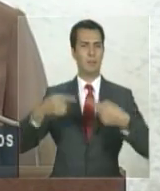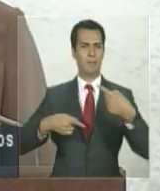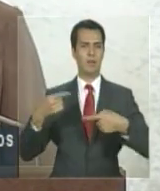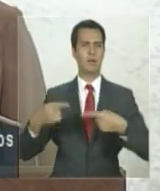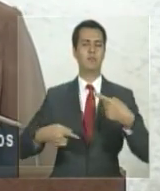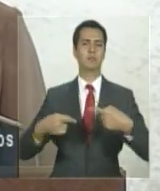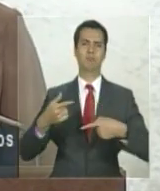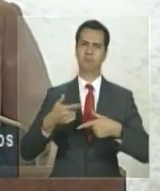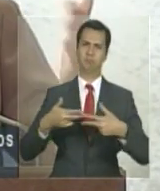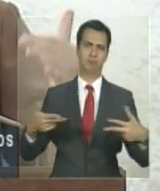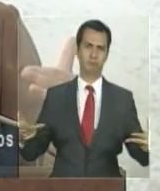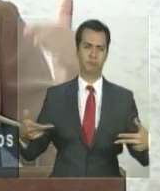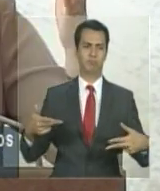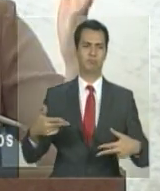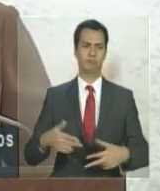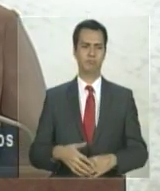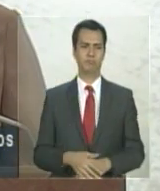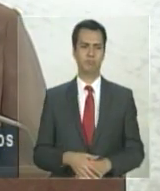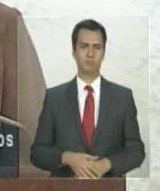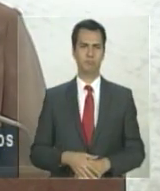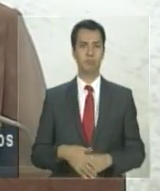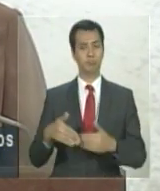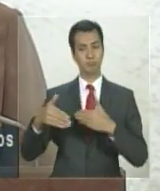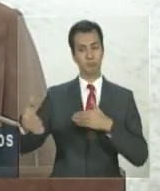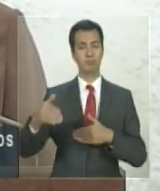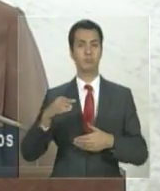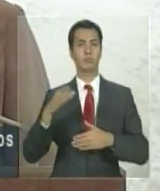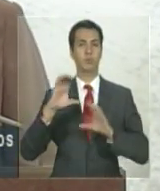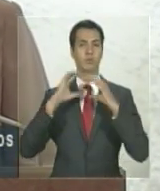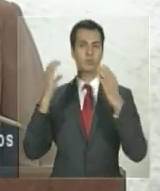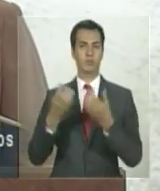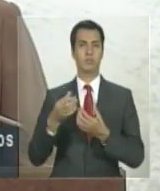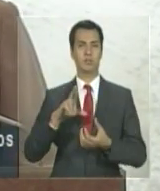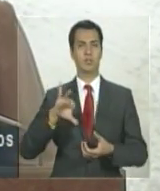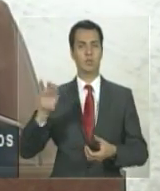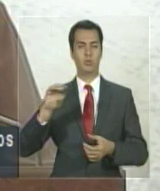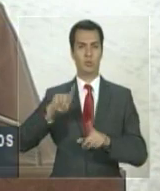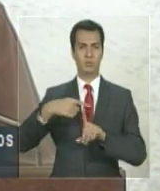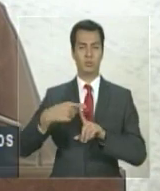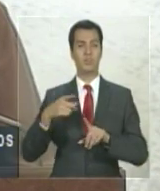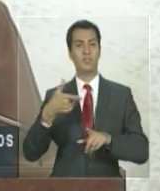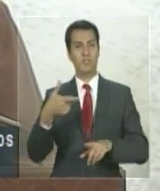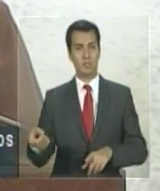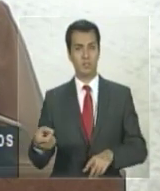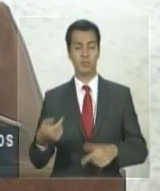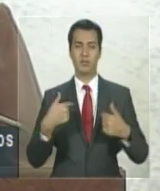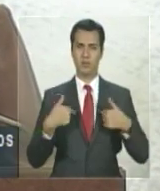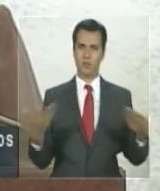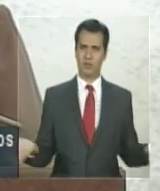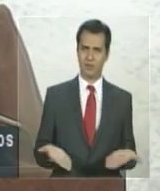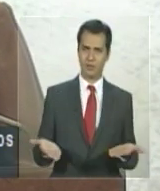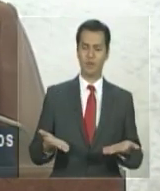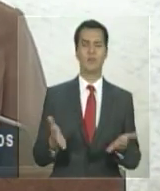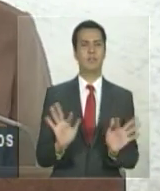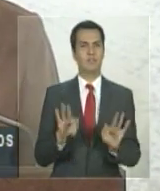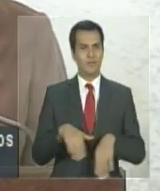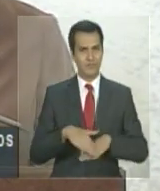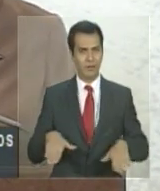serão realizadas durante a Rio Mais 20. Eu encerro agradecendo a